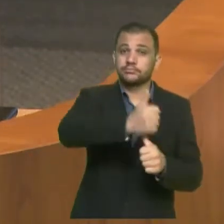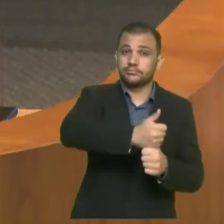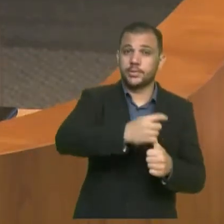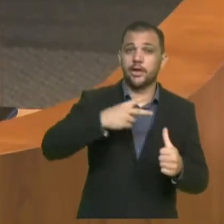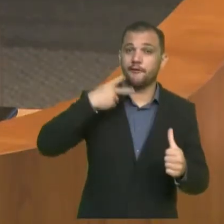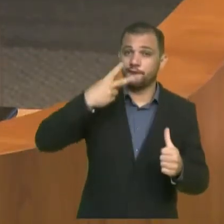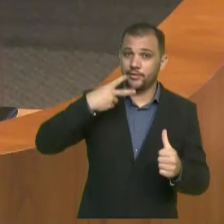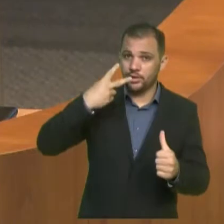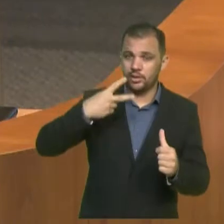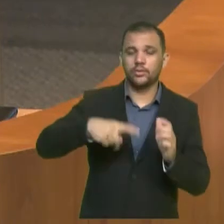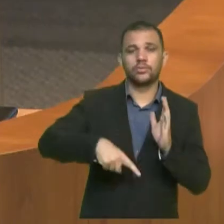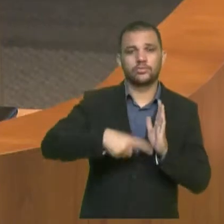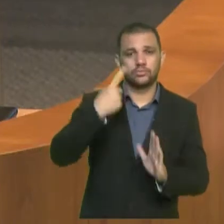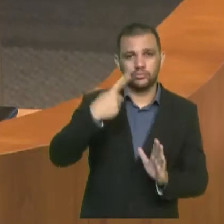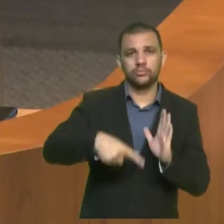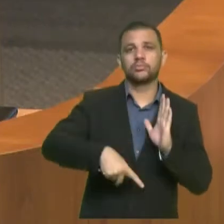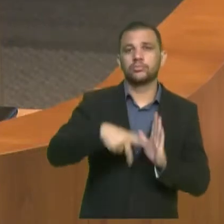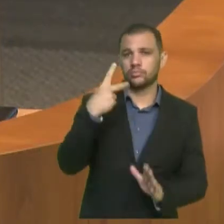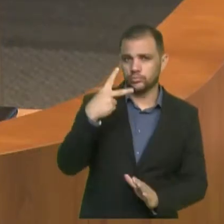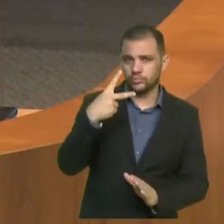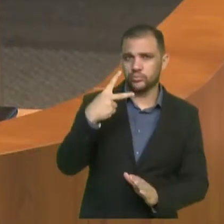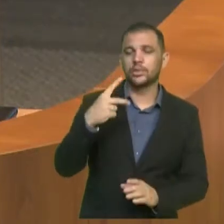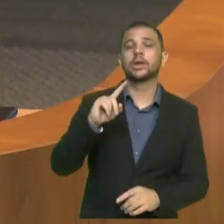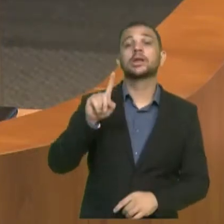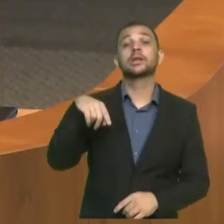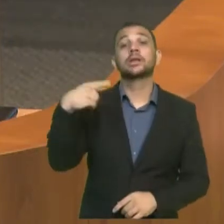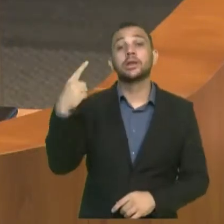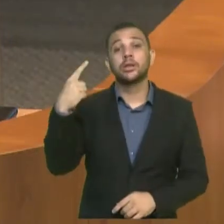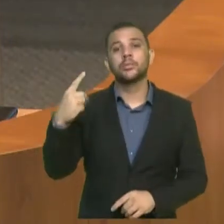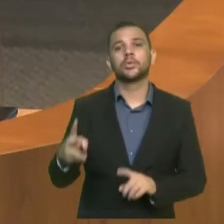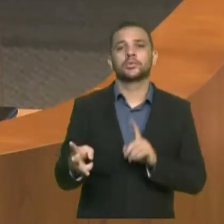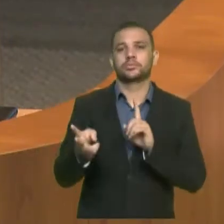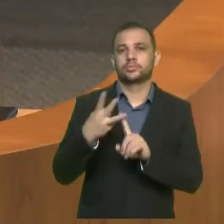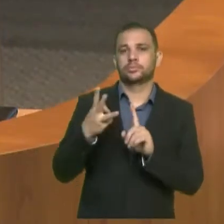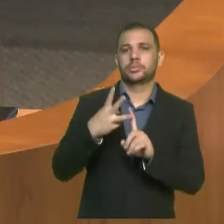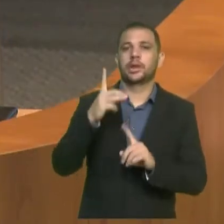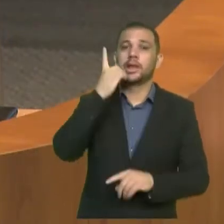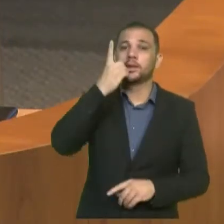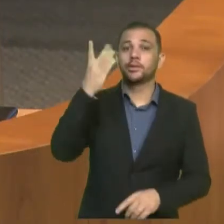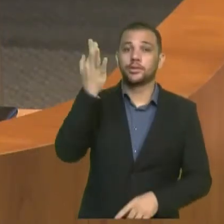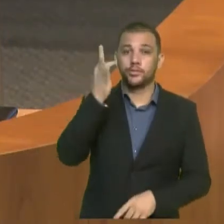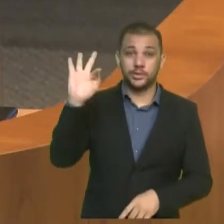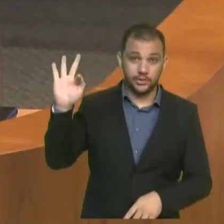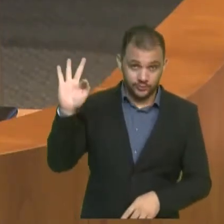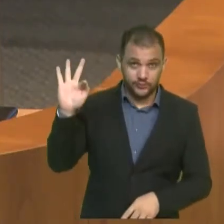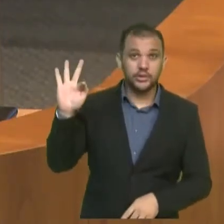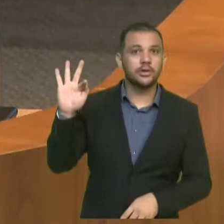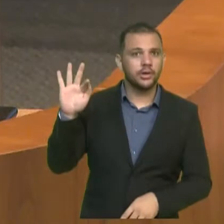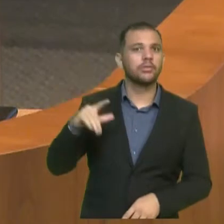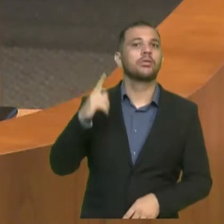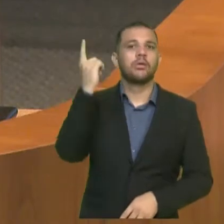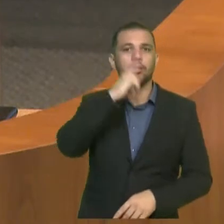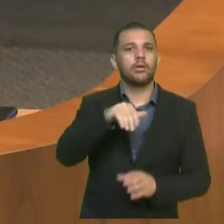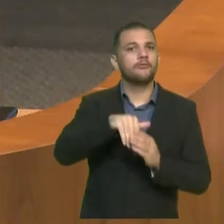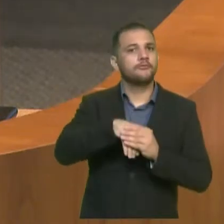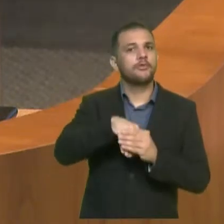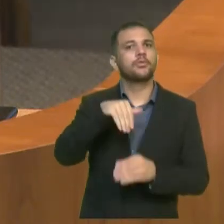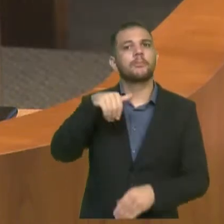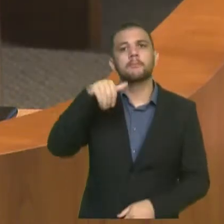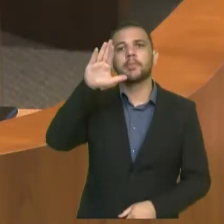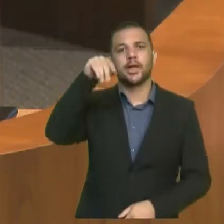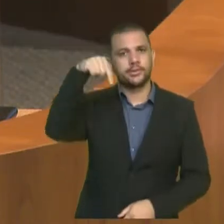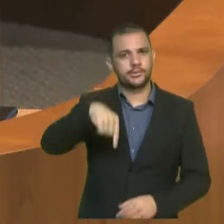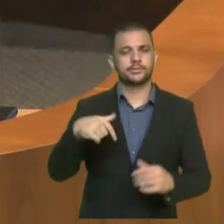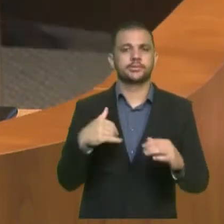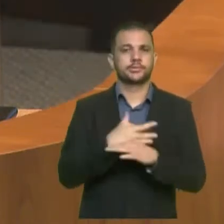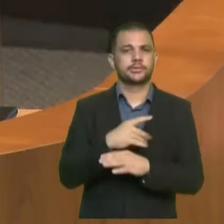federal mais votado da cidade, chegou ainda muito jovem à prefeitura, precisou adquirir experiência no exercício